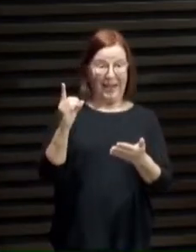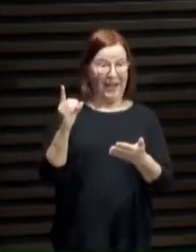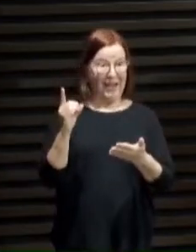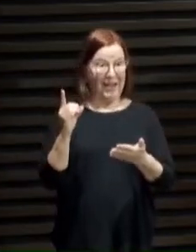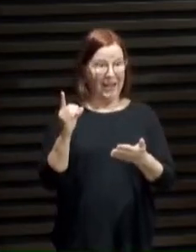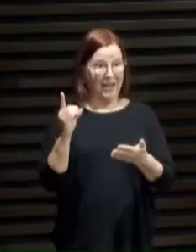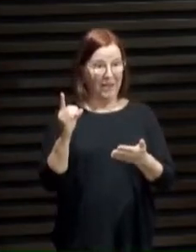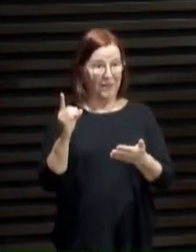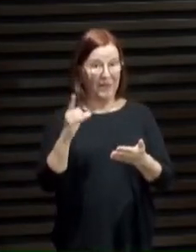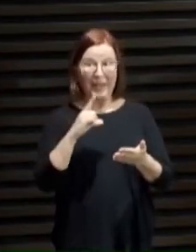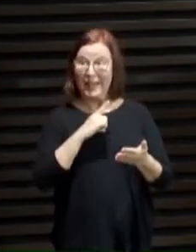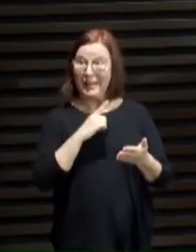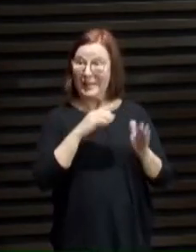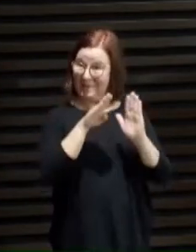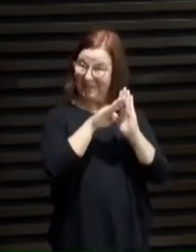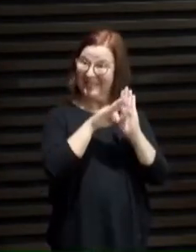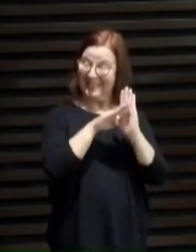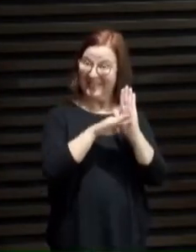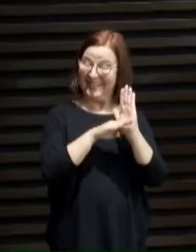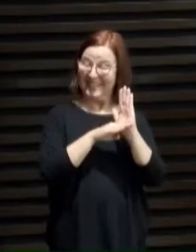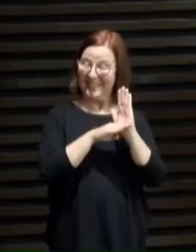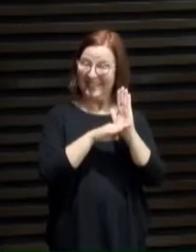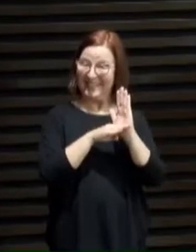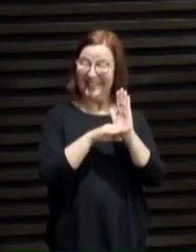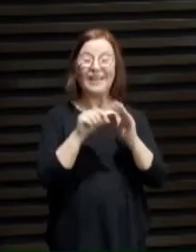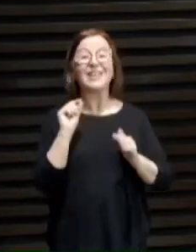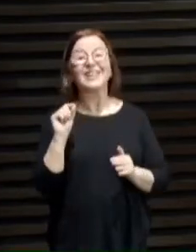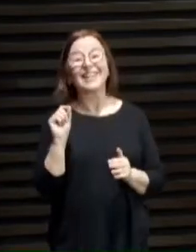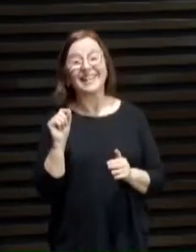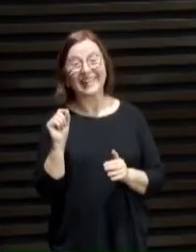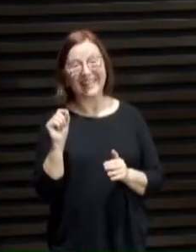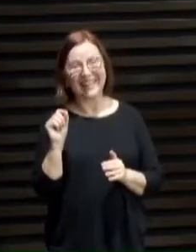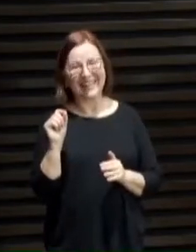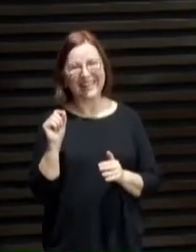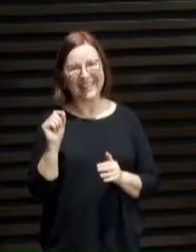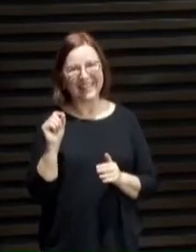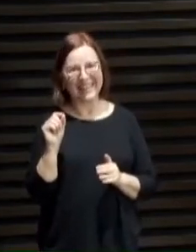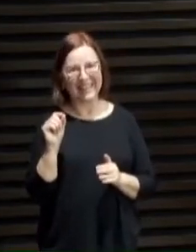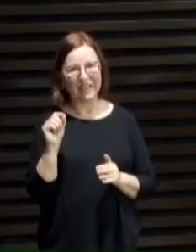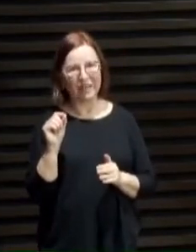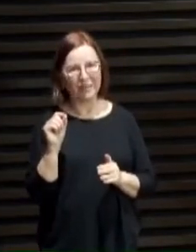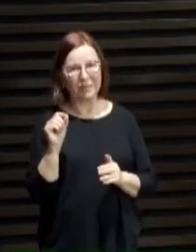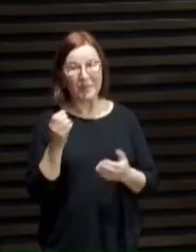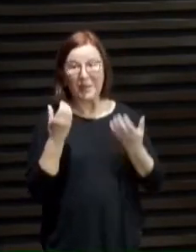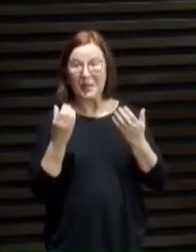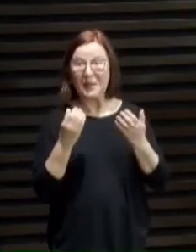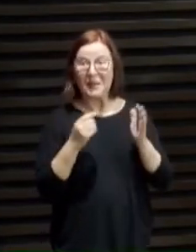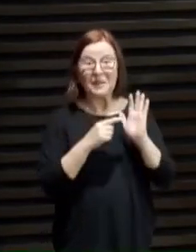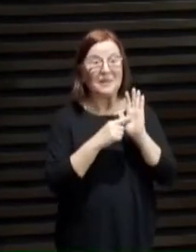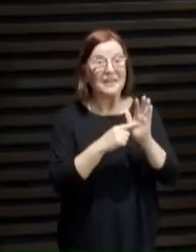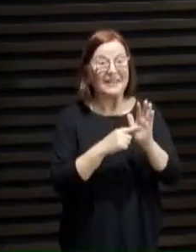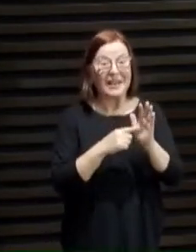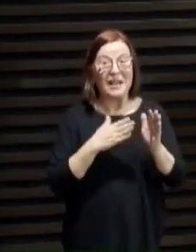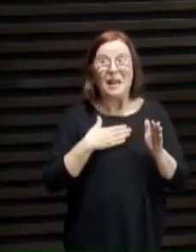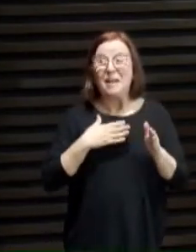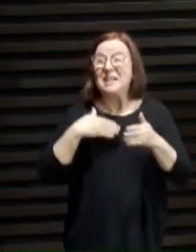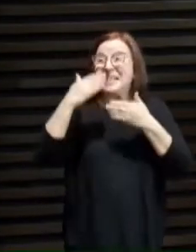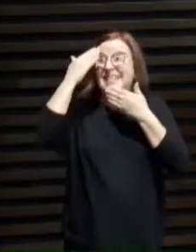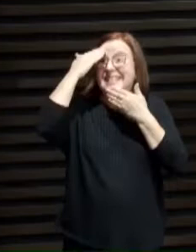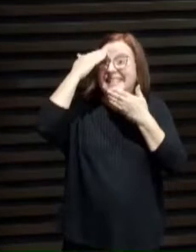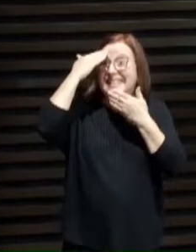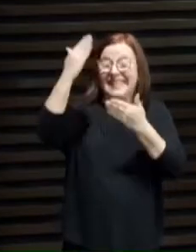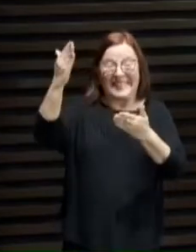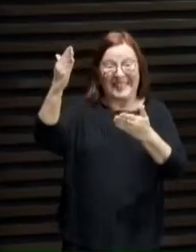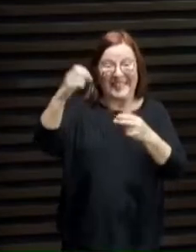um plano. Qual é o plano dela? Eu quero demonstrar minha gratidão